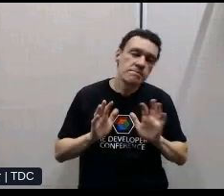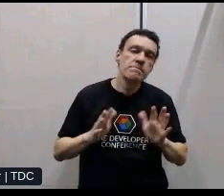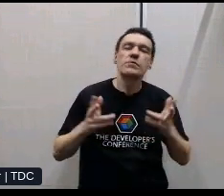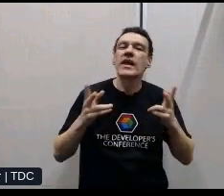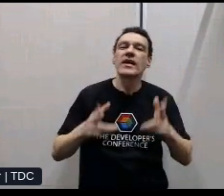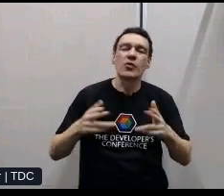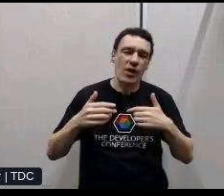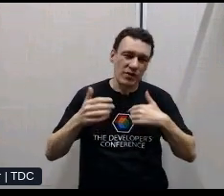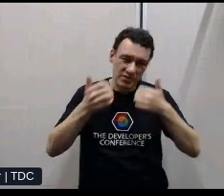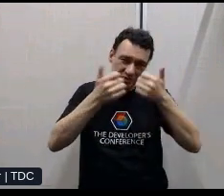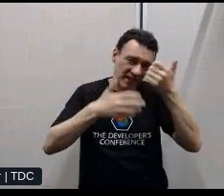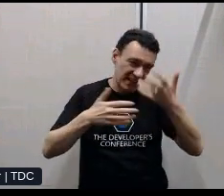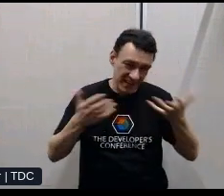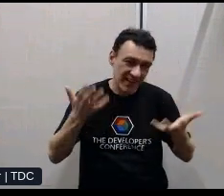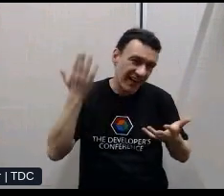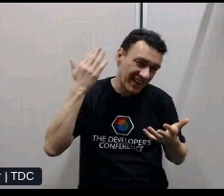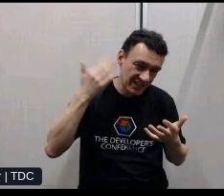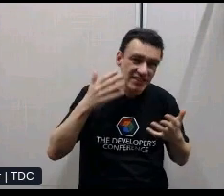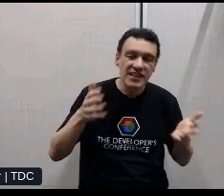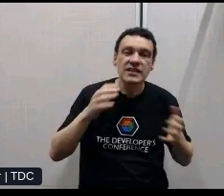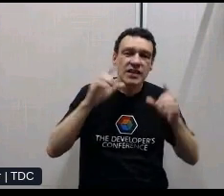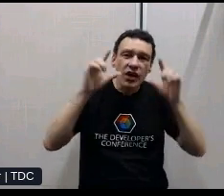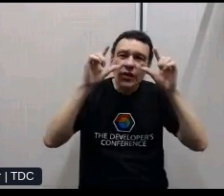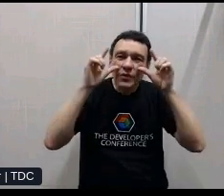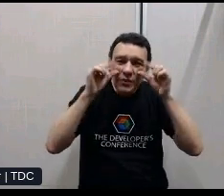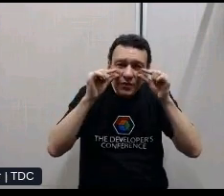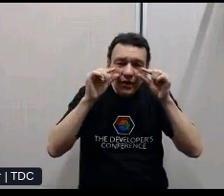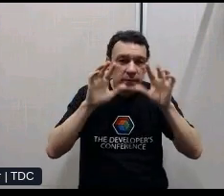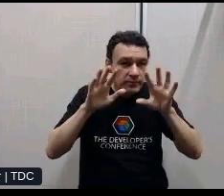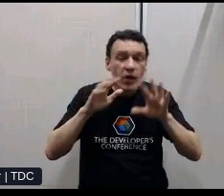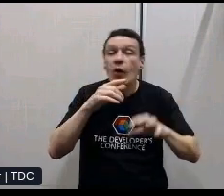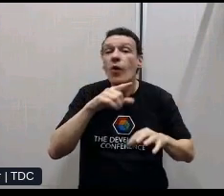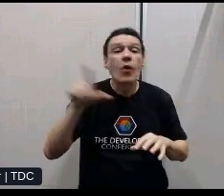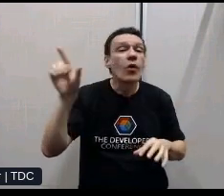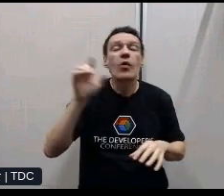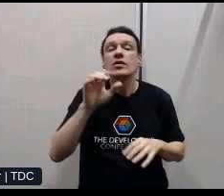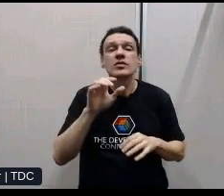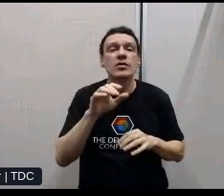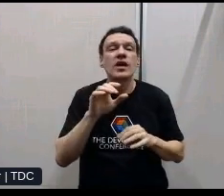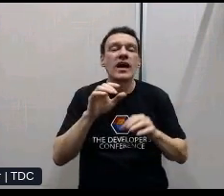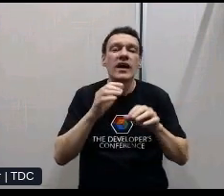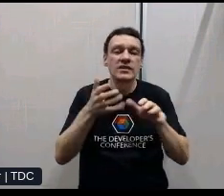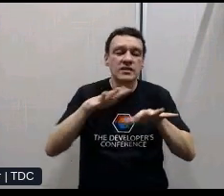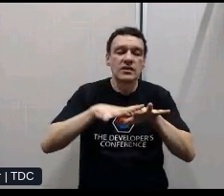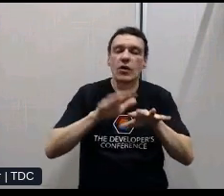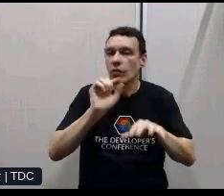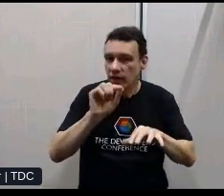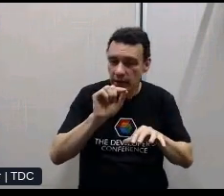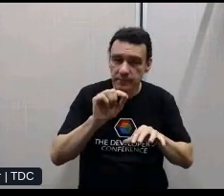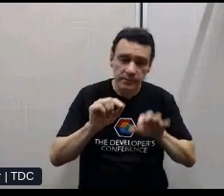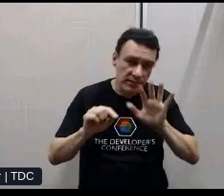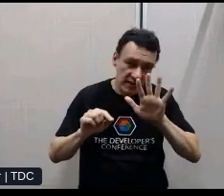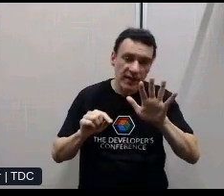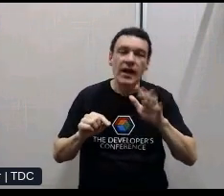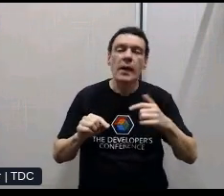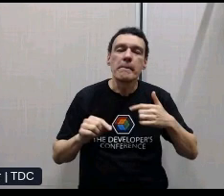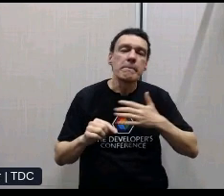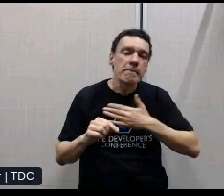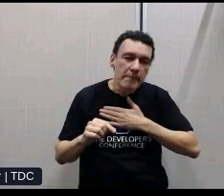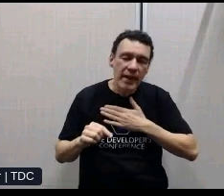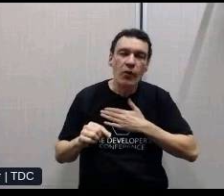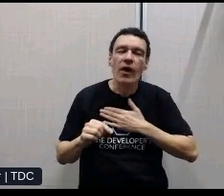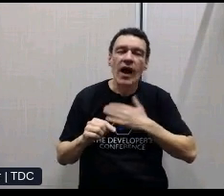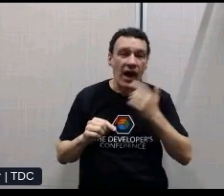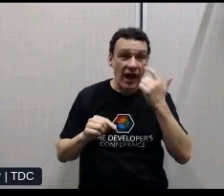baixa visão. Aqui um outro exemplo de inclusão é o Orcam My Eye 2. O que significa? A câmera do